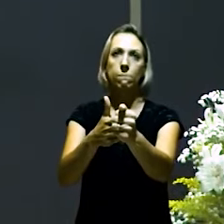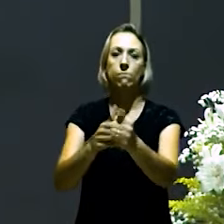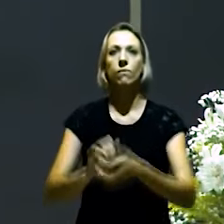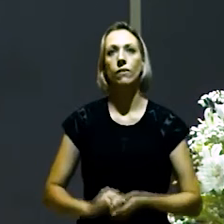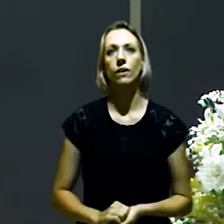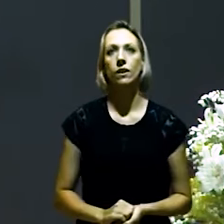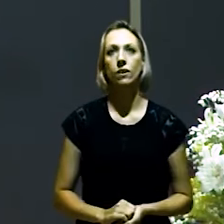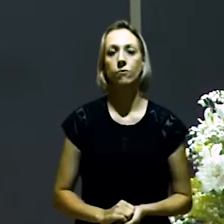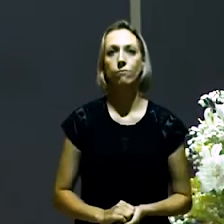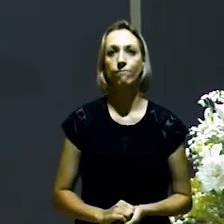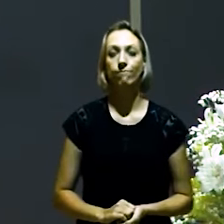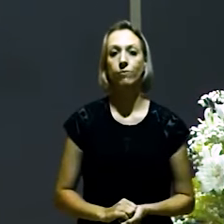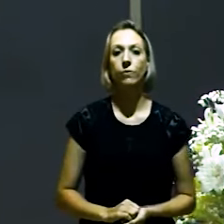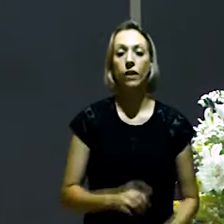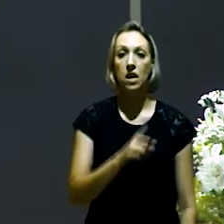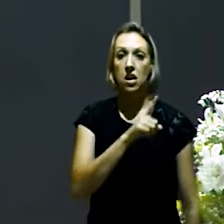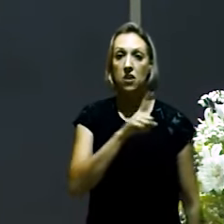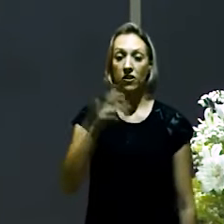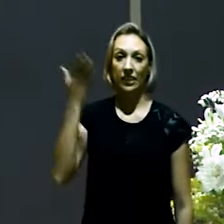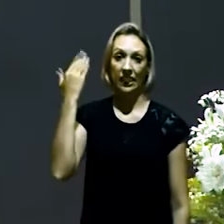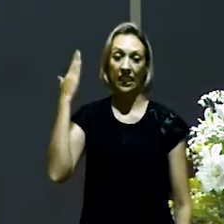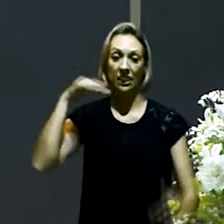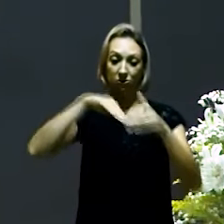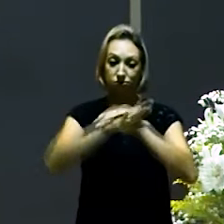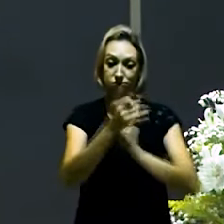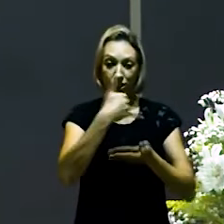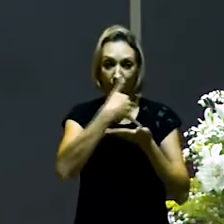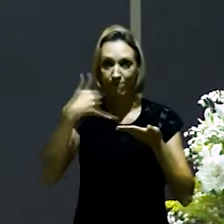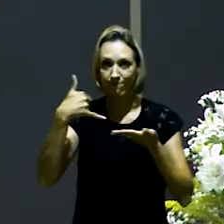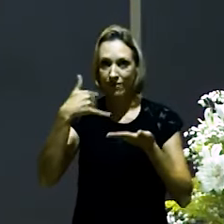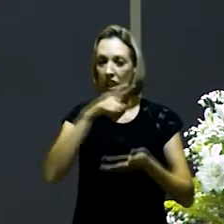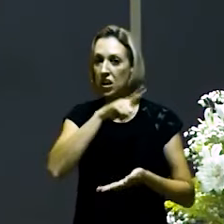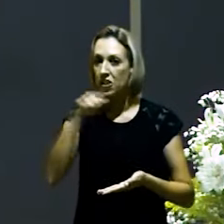Quem te tirou das drogas não foi a tua força de vontade, foi o Cristo vitorioso.